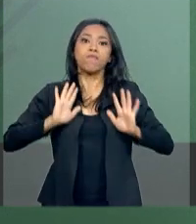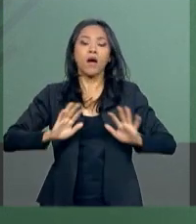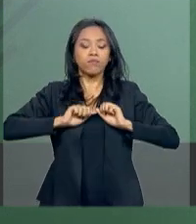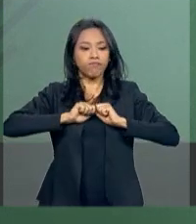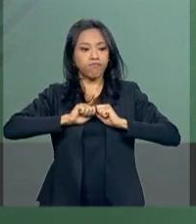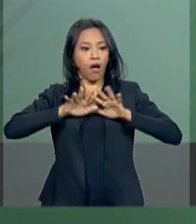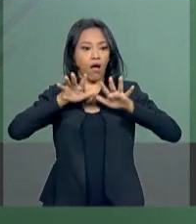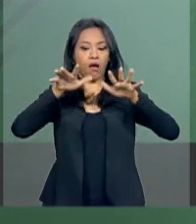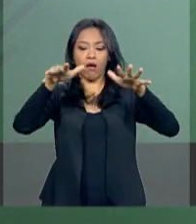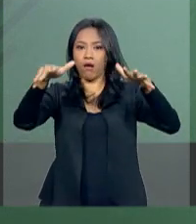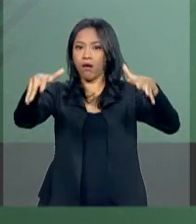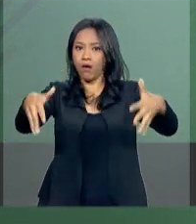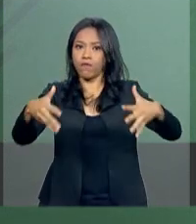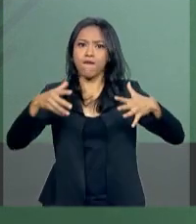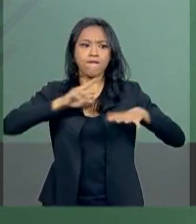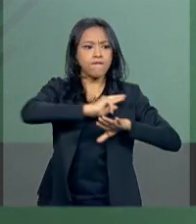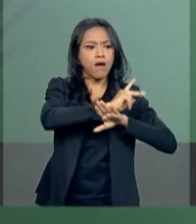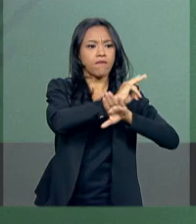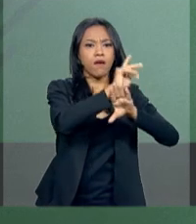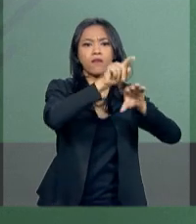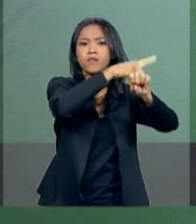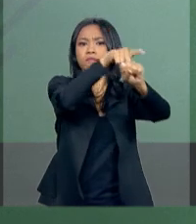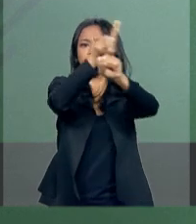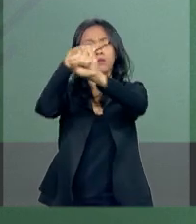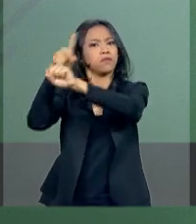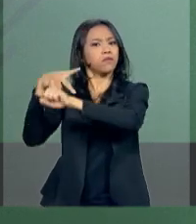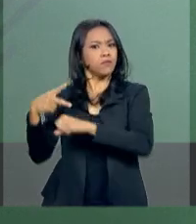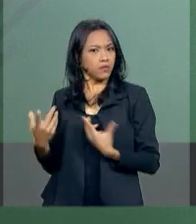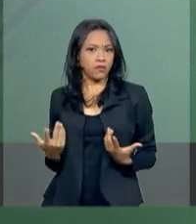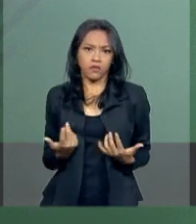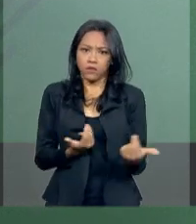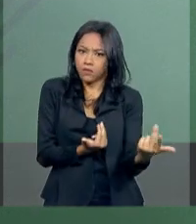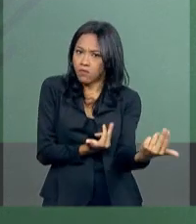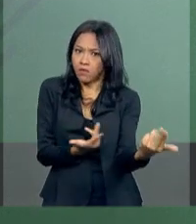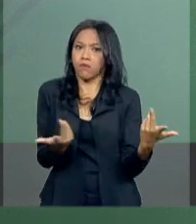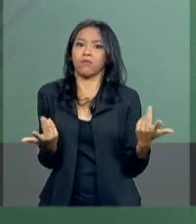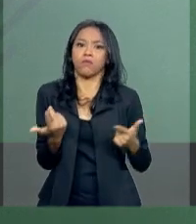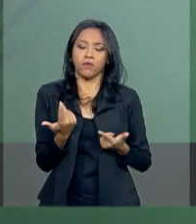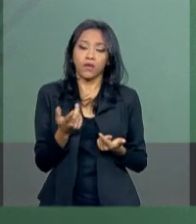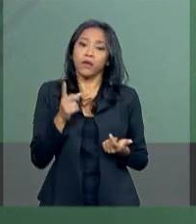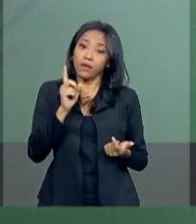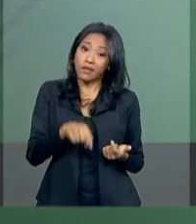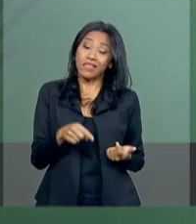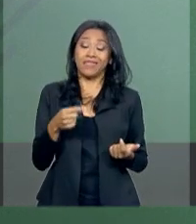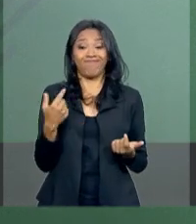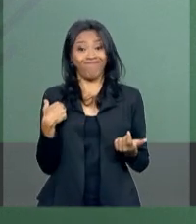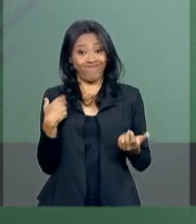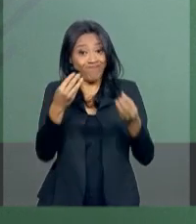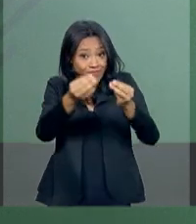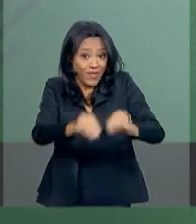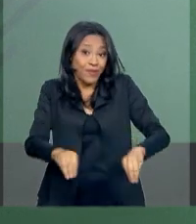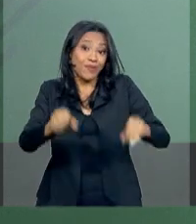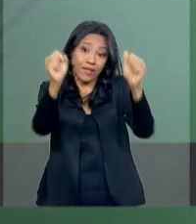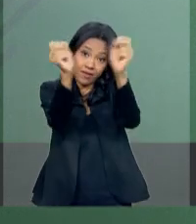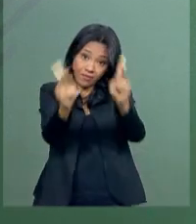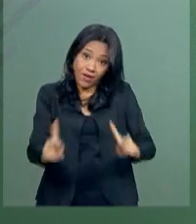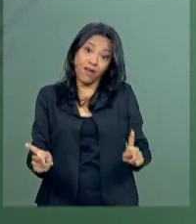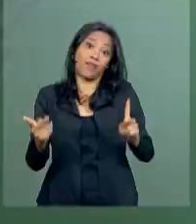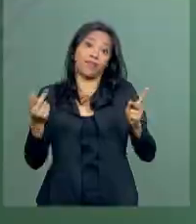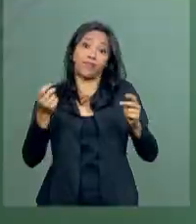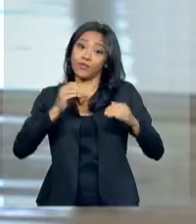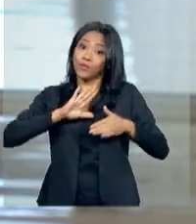fronteira de vários países e ameaça a harmonia de todo o nosso